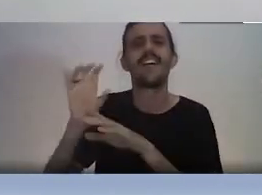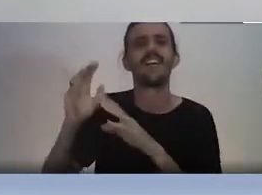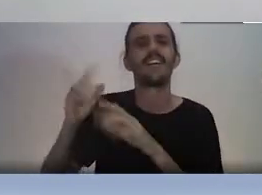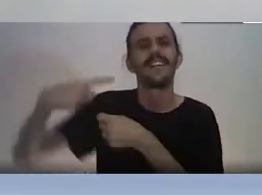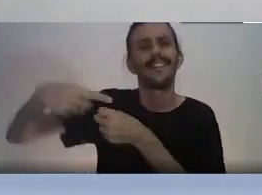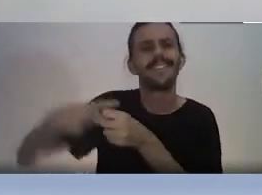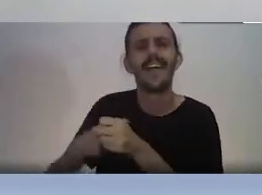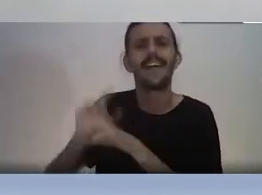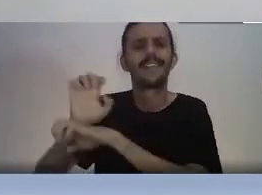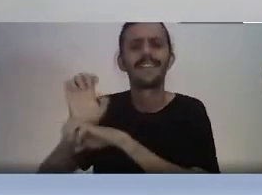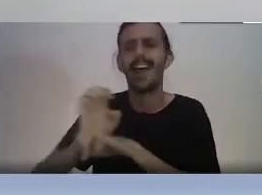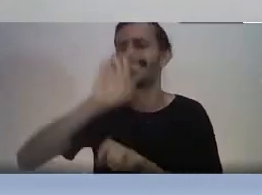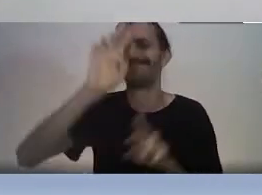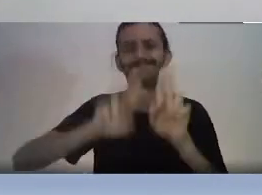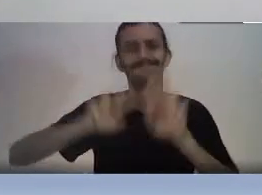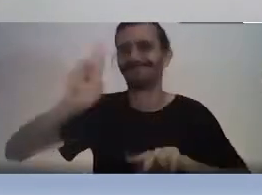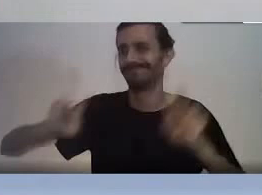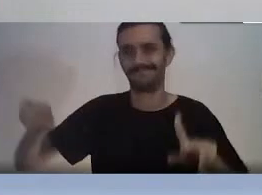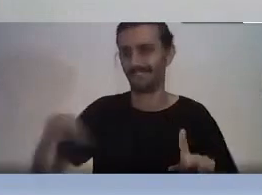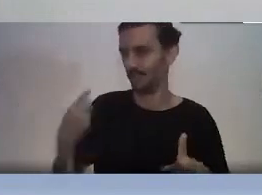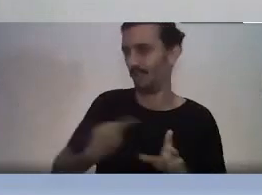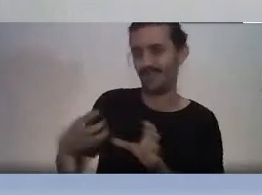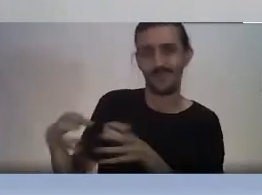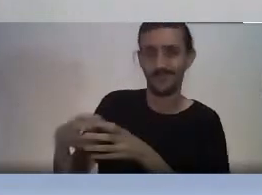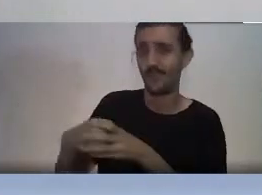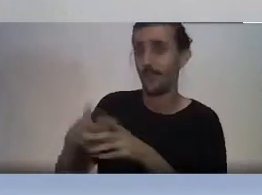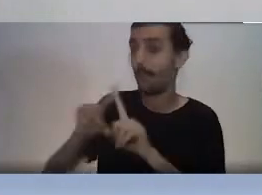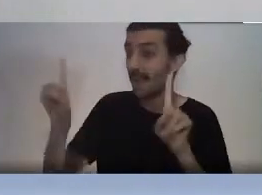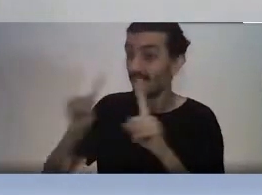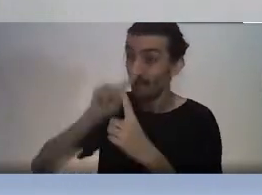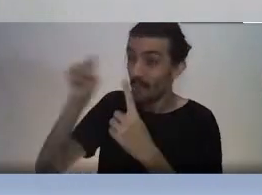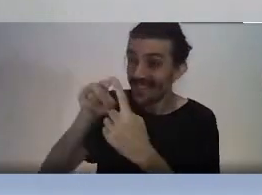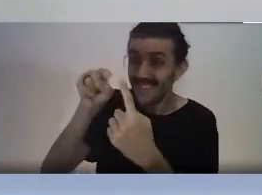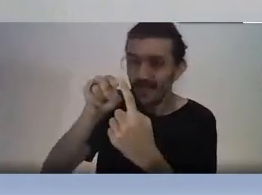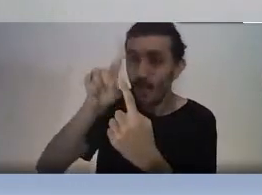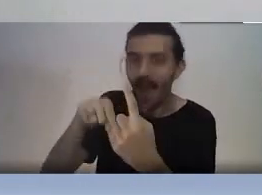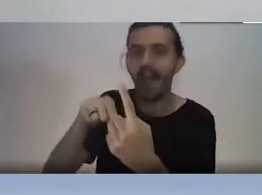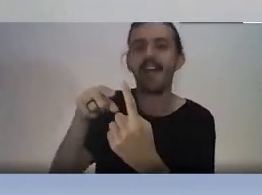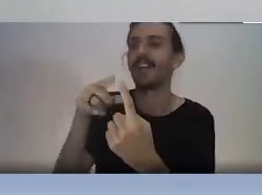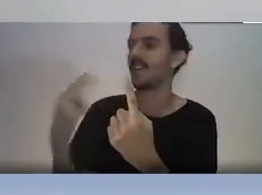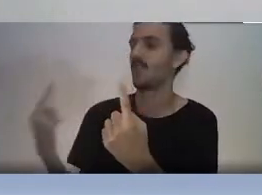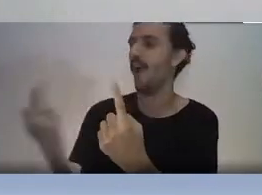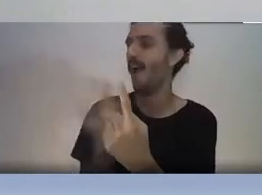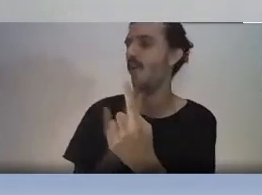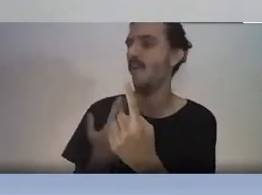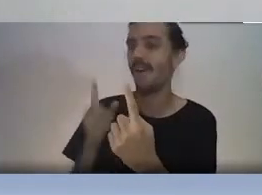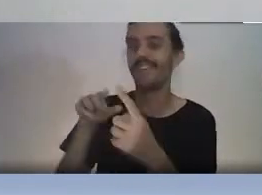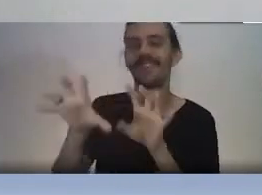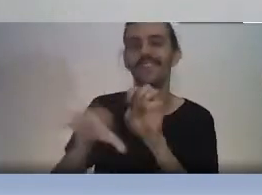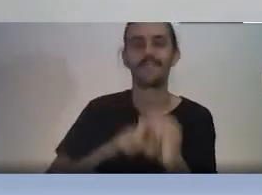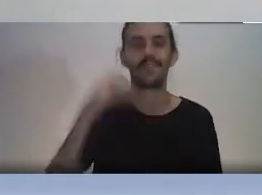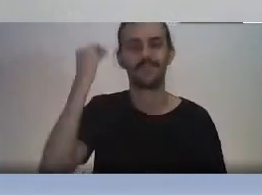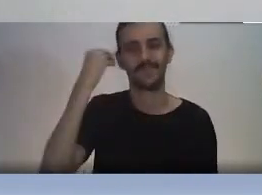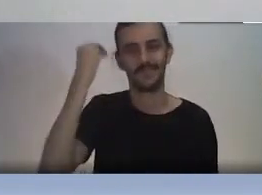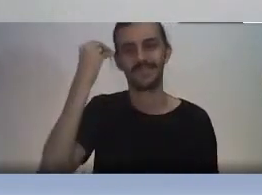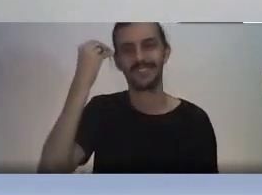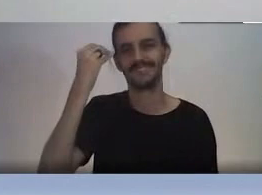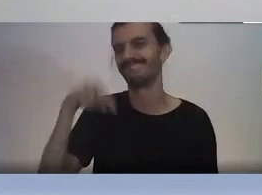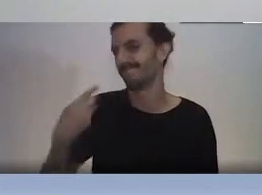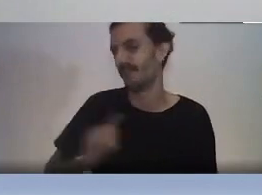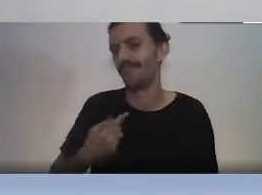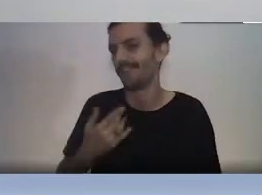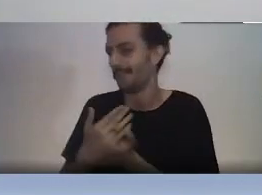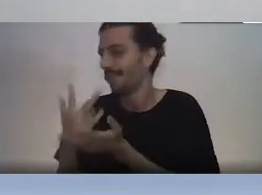psicologia. Como uma das mais preciosas bênçãos da vida, criamos amizades profundas e duradouras. Aqui,